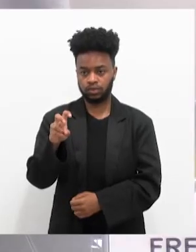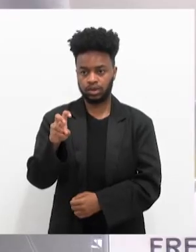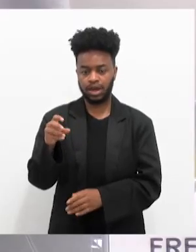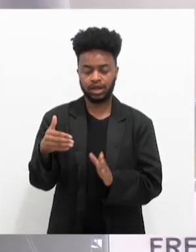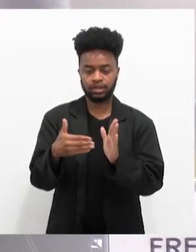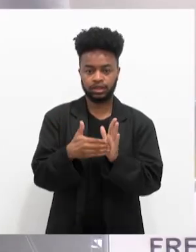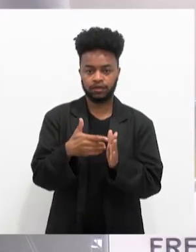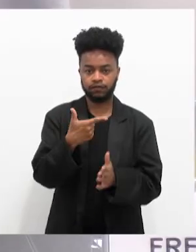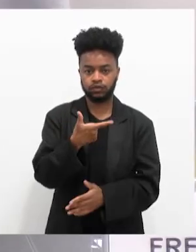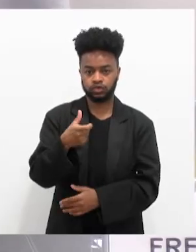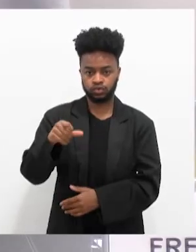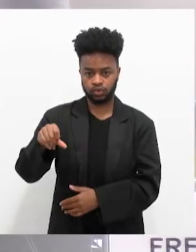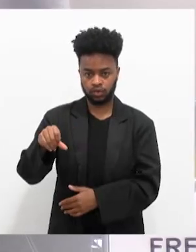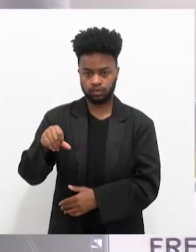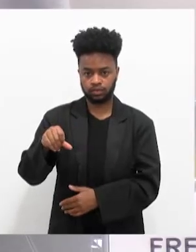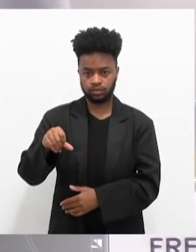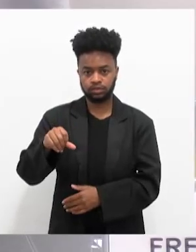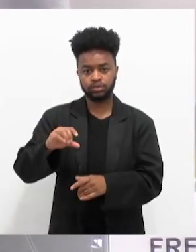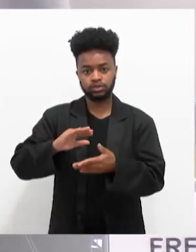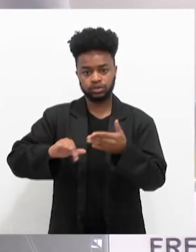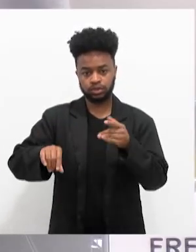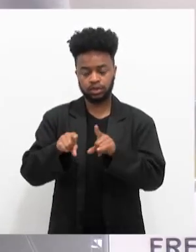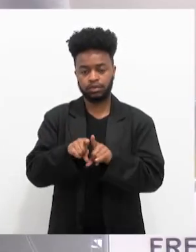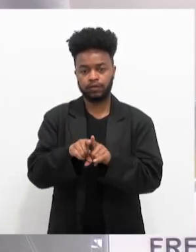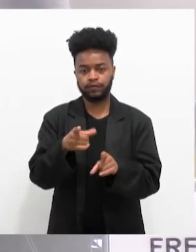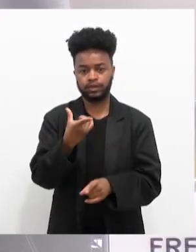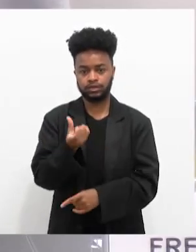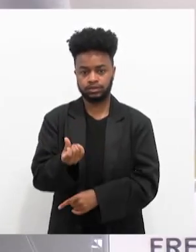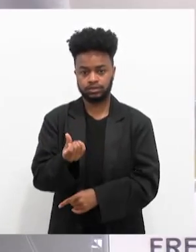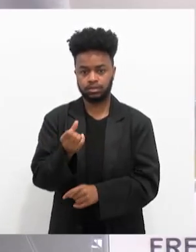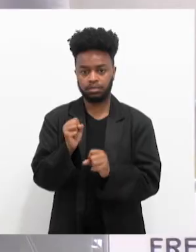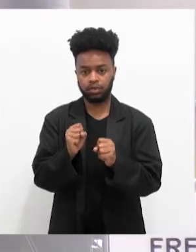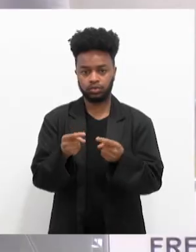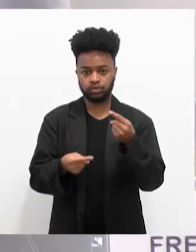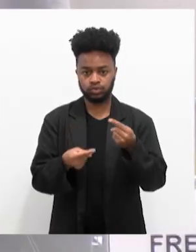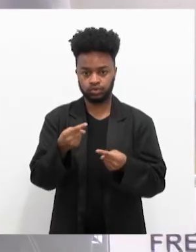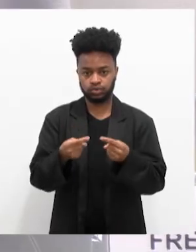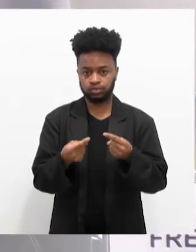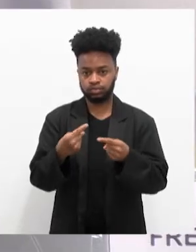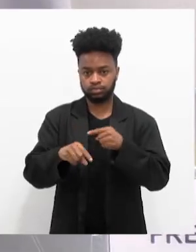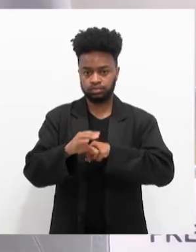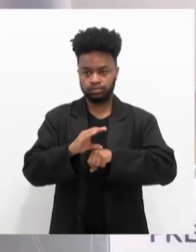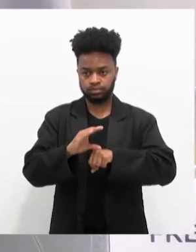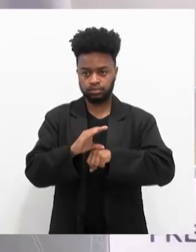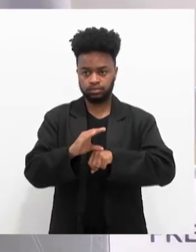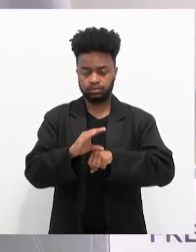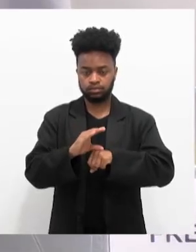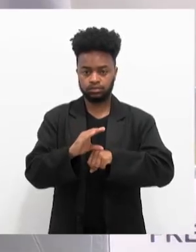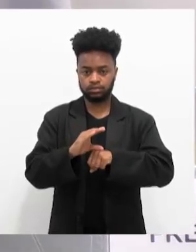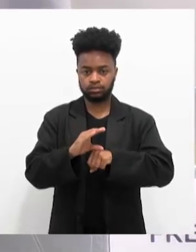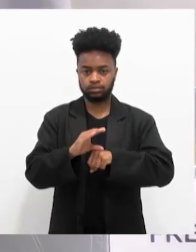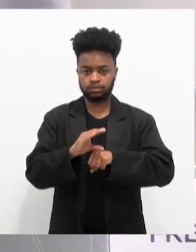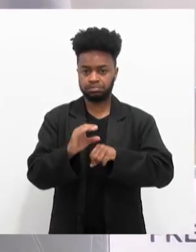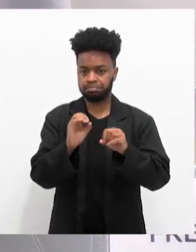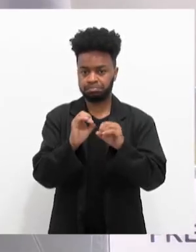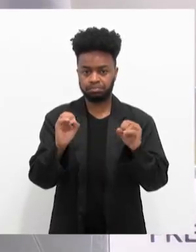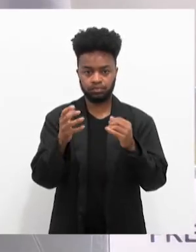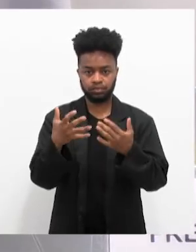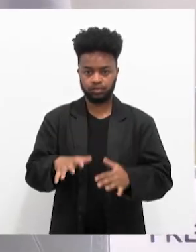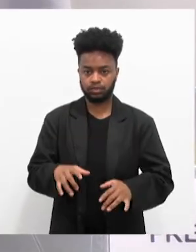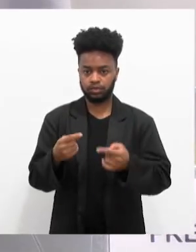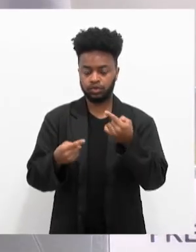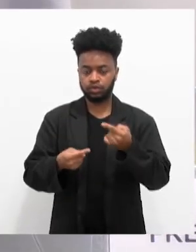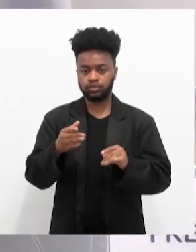ao 29, excetuando também o 26. Em discussão, o bloco da inconstitucionalidade. Não havendo quem queira